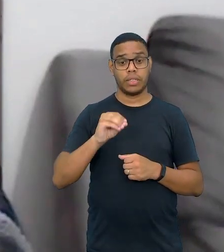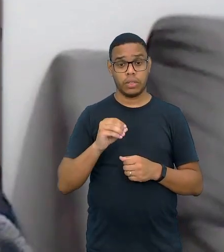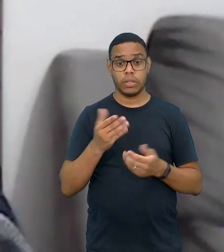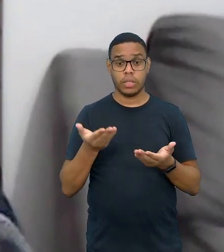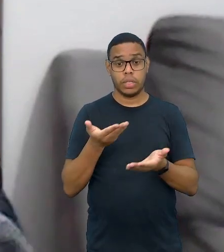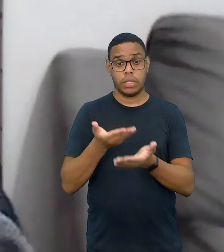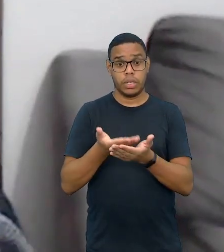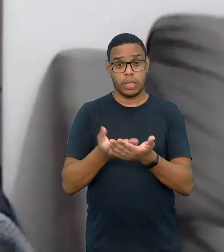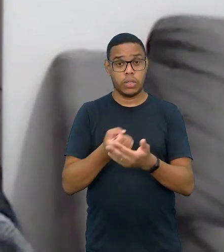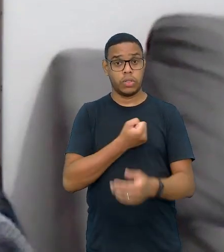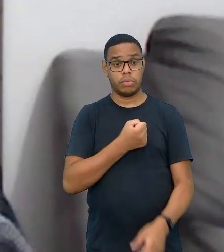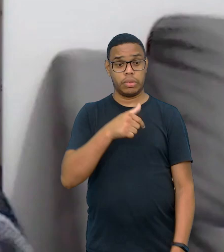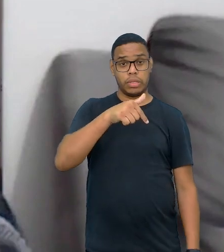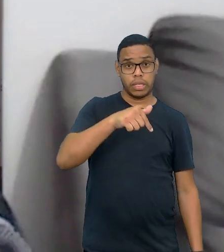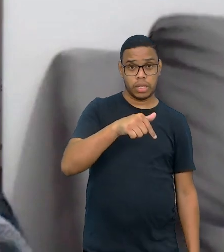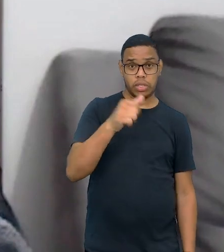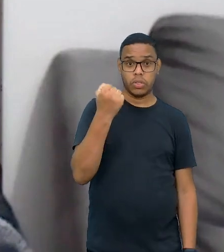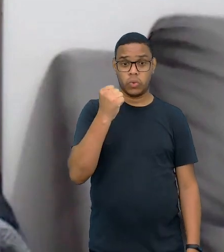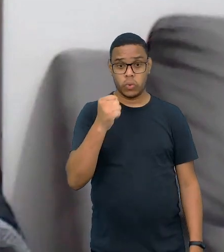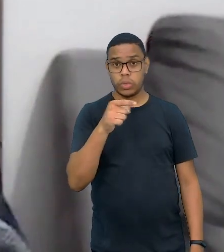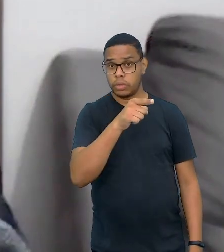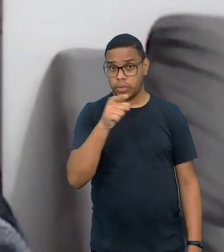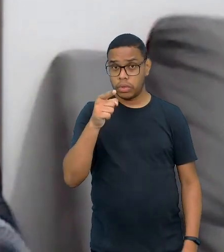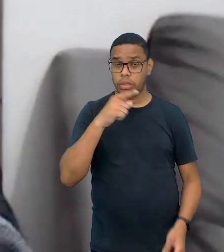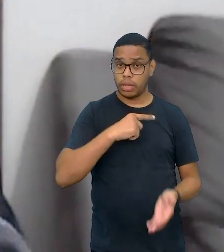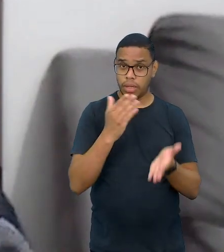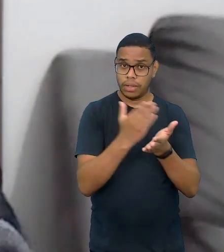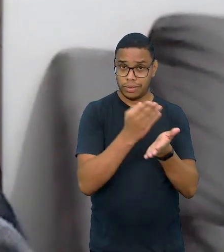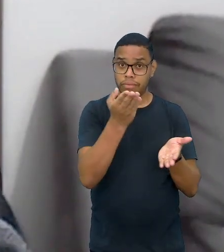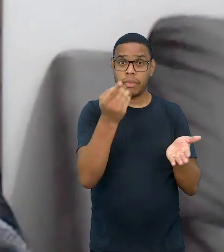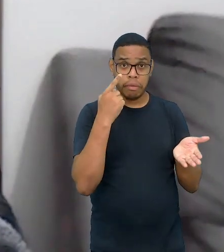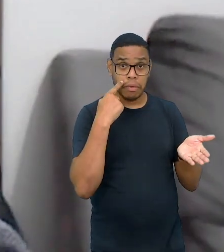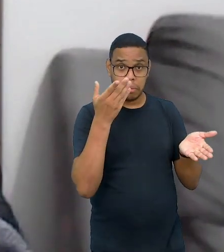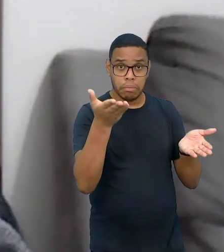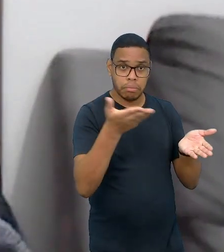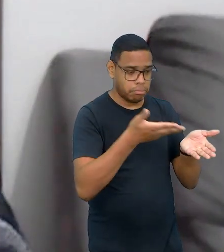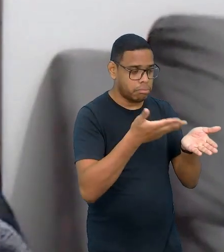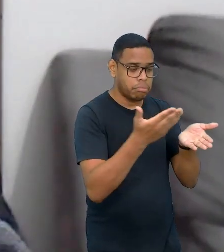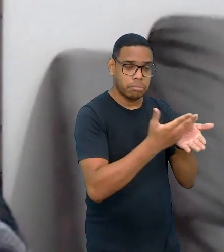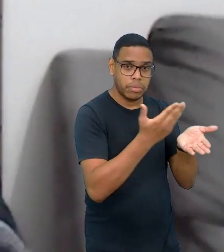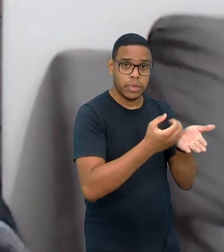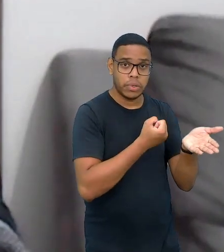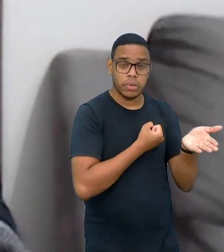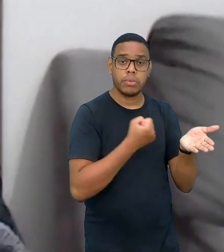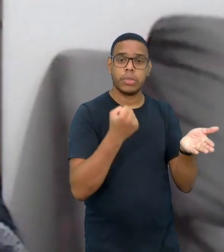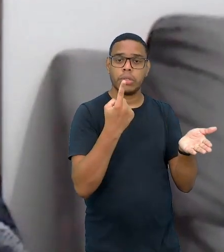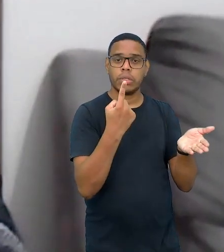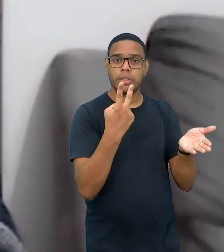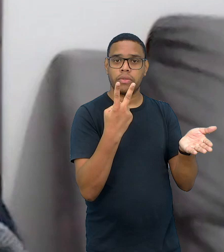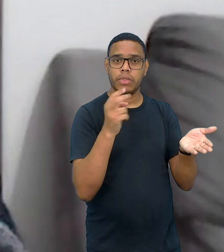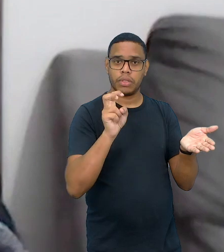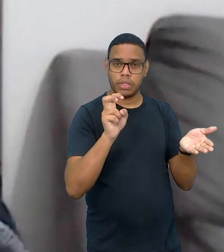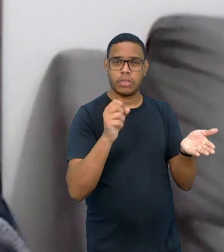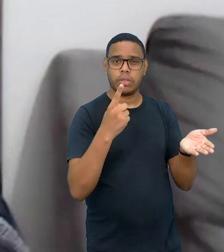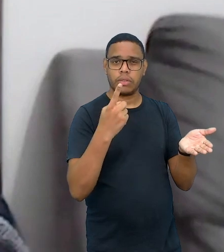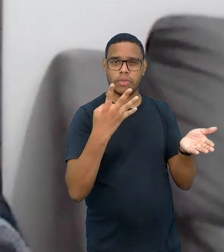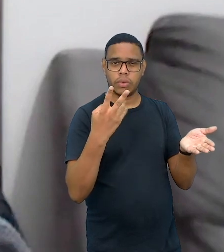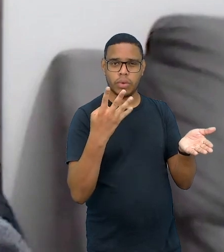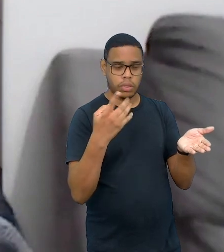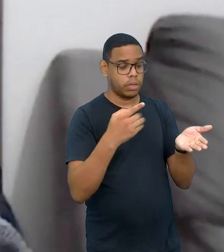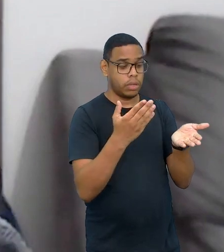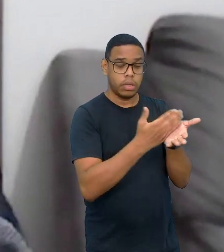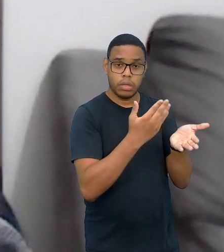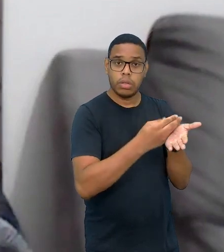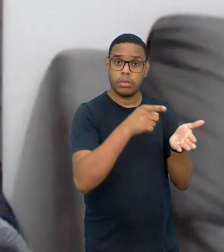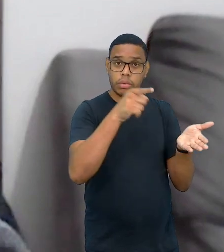na aula 7 e 8, se vocês estiverem folheando aí o caderno do estudante, está na página 154, o que vocês